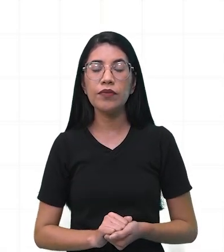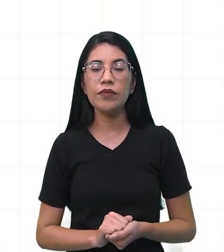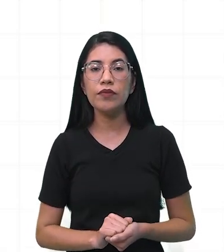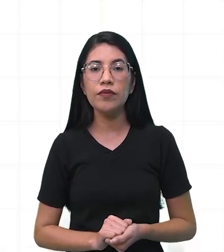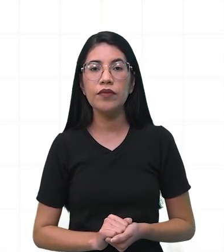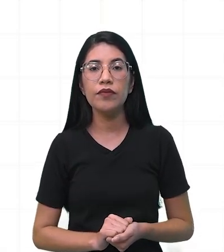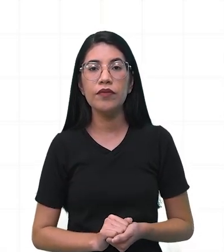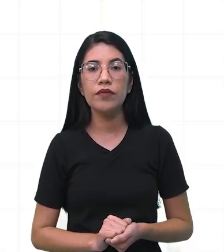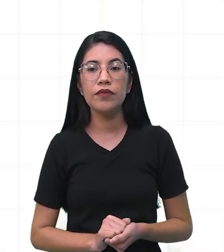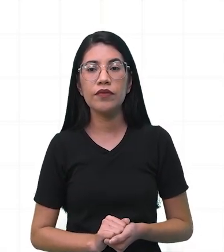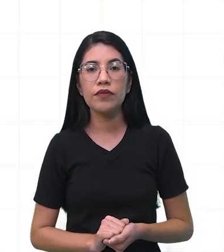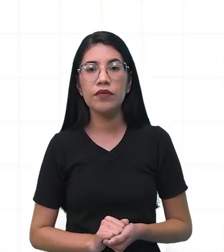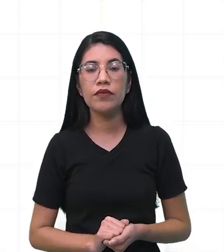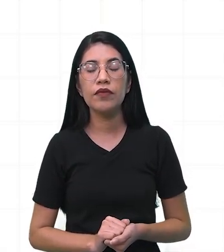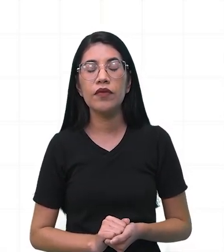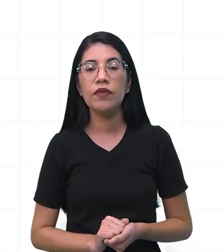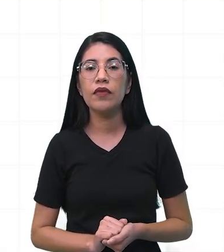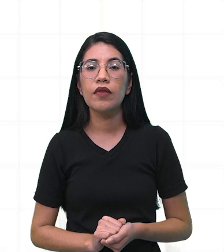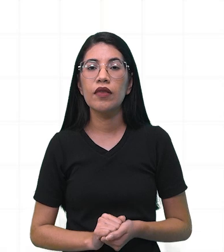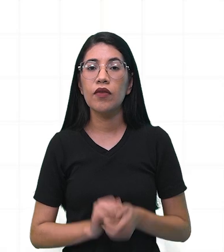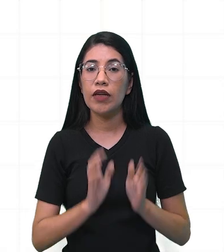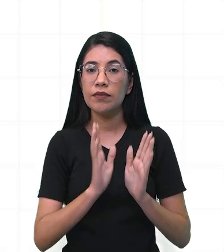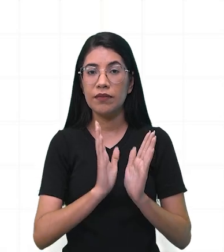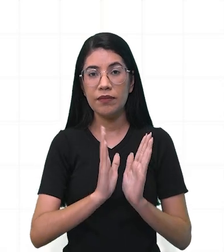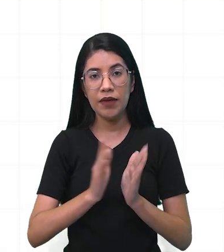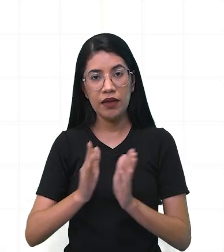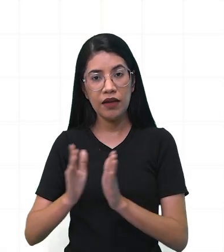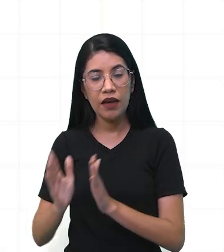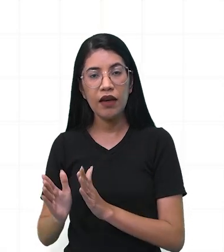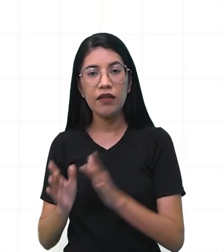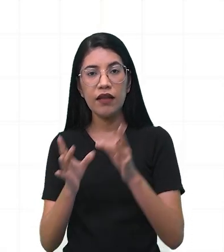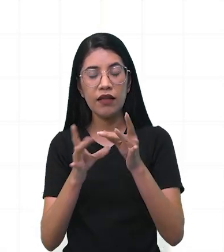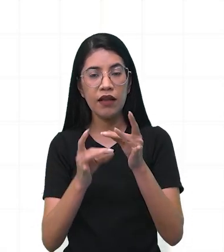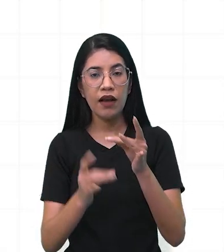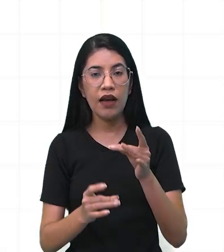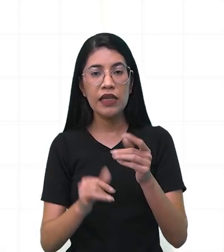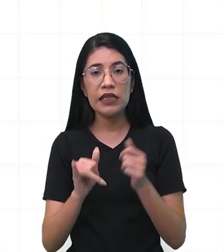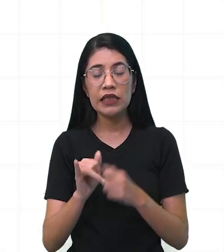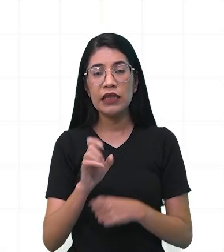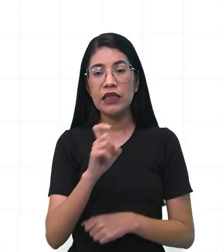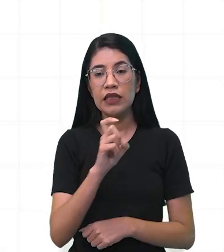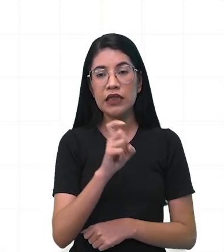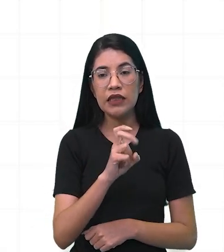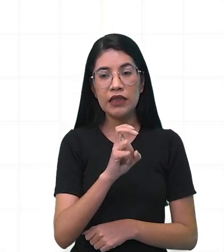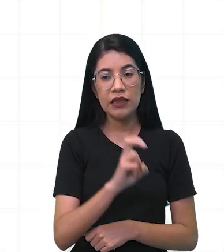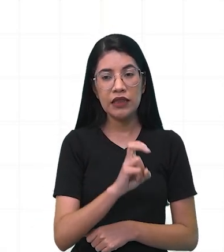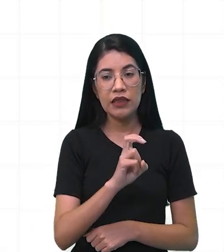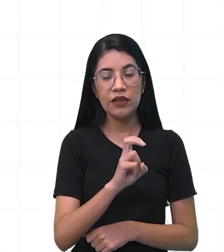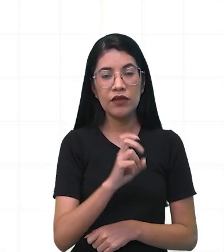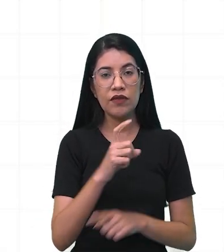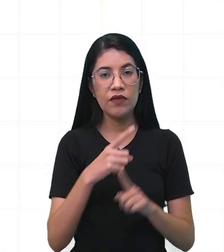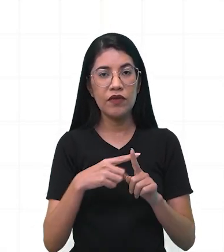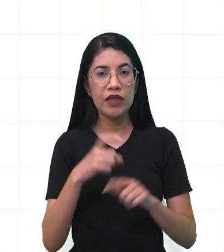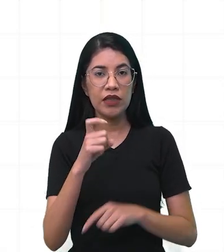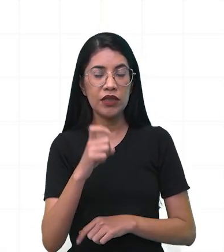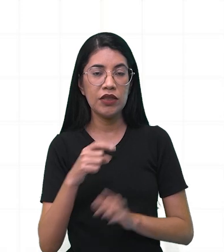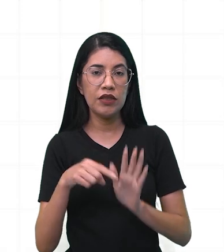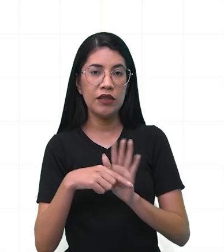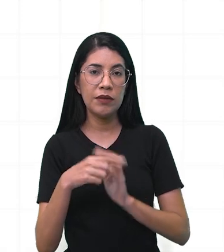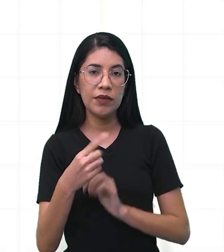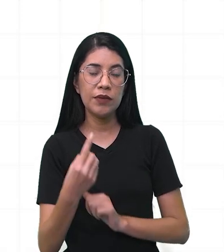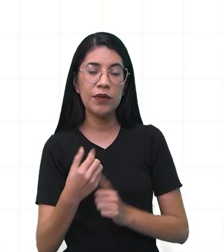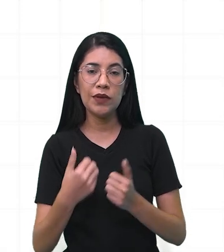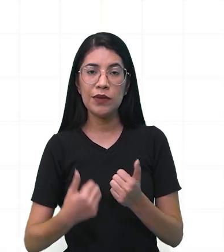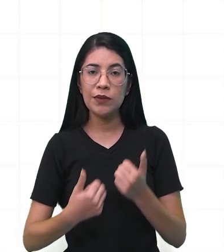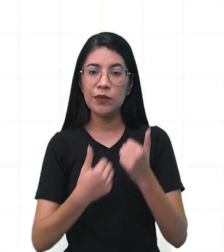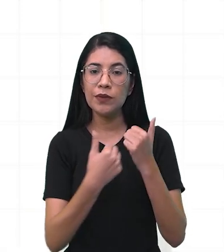D. Então, vamos lá. Fazendo aí o passo a passo. Se é 5 vezes x menos 1, no lugar do